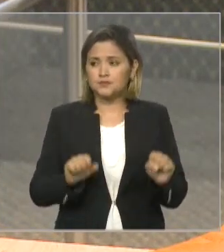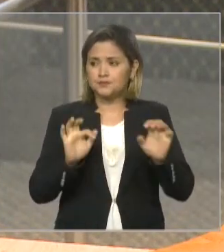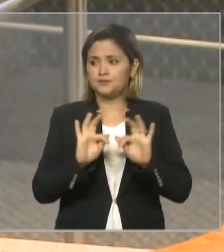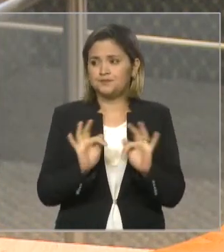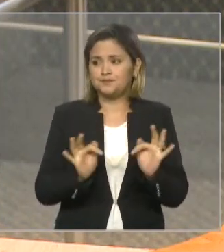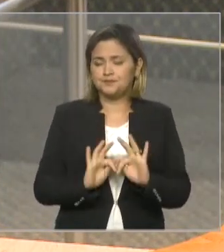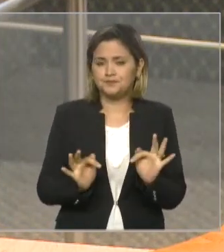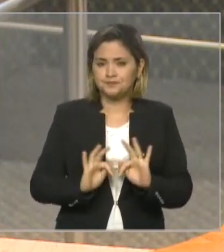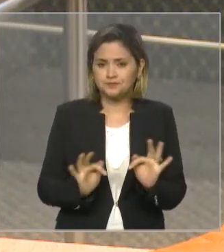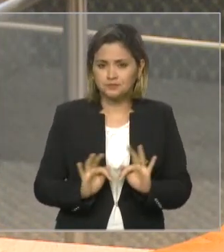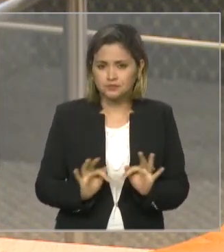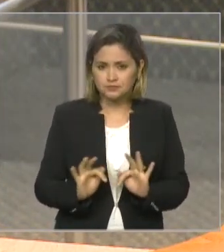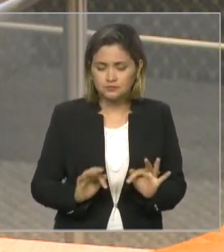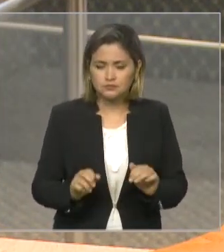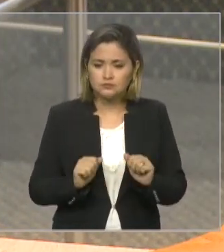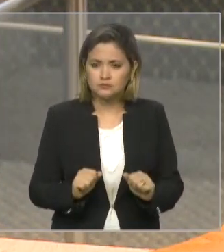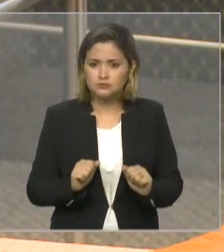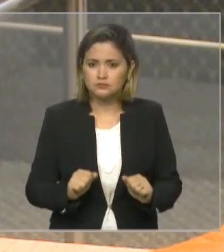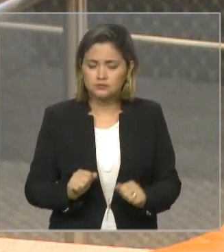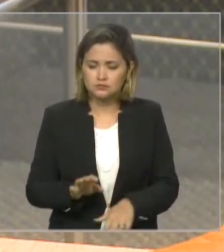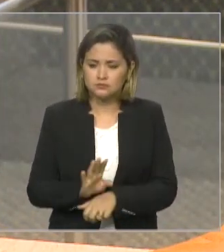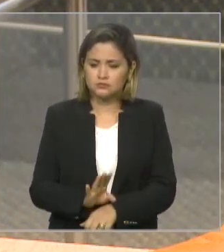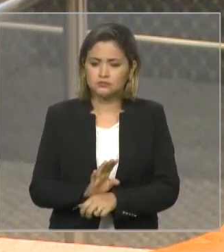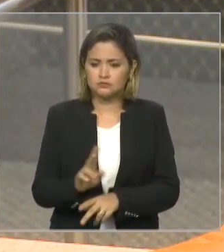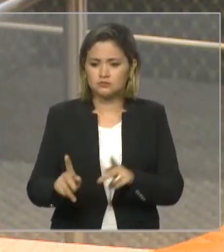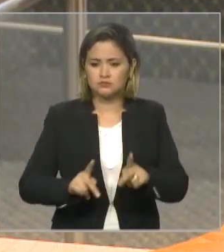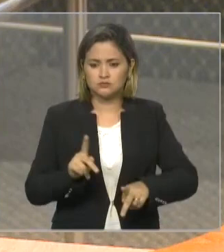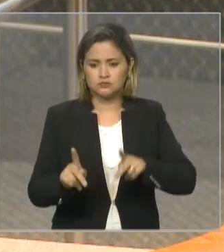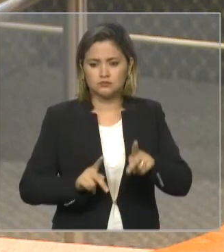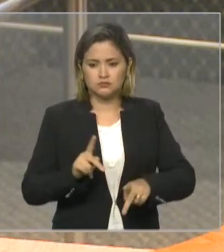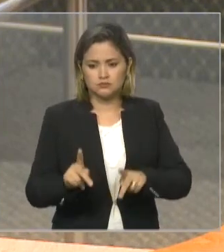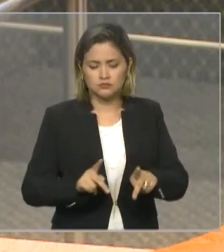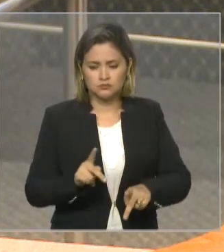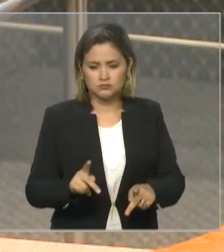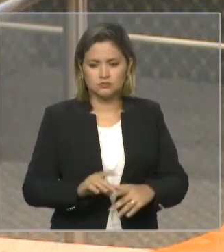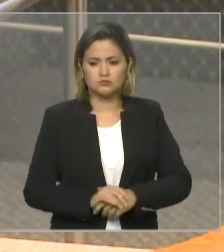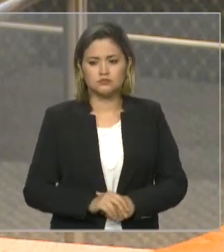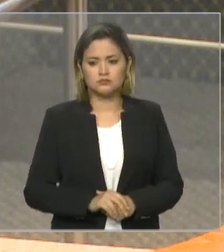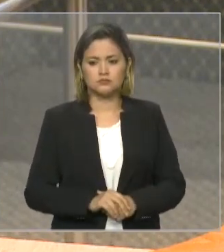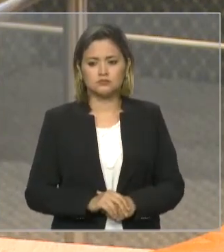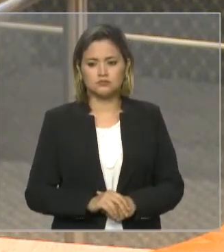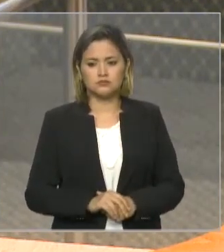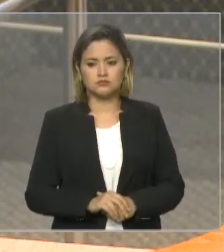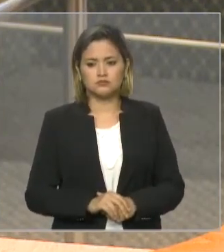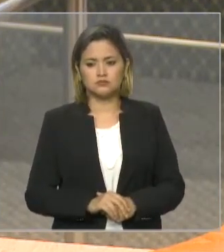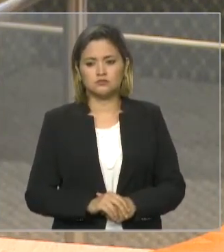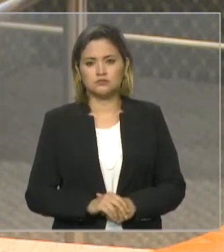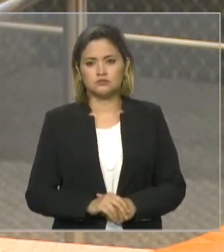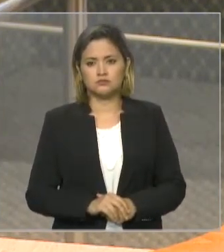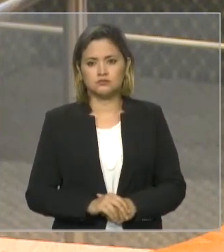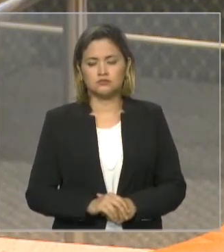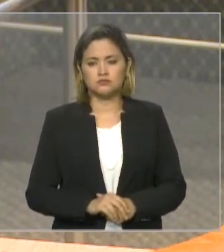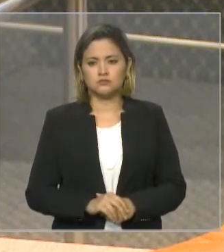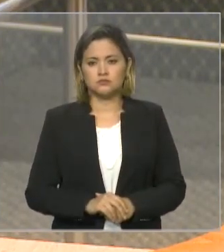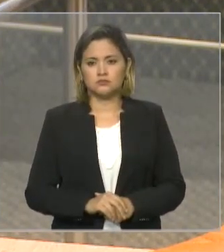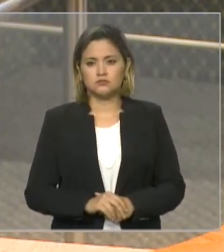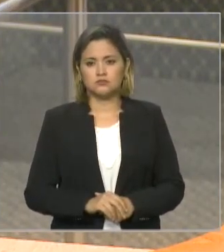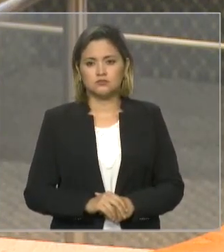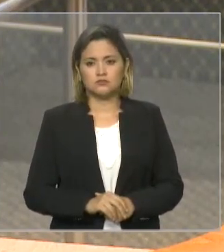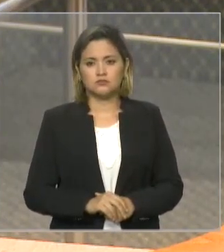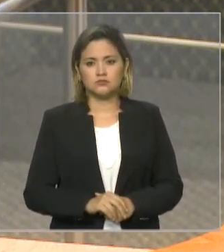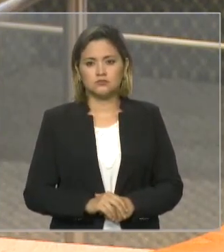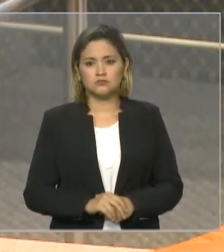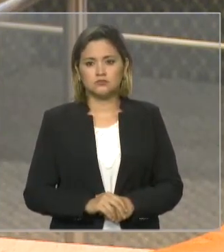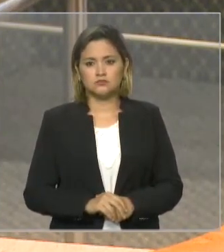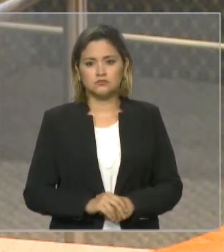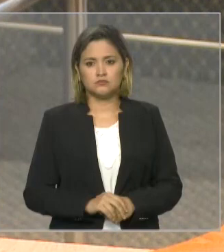que poderia otimizar e ajudar bastante a população. Dar essa defesa, garantir esses direitos aos animais e também, sem